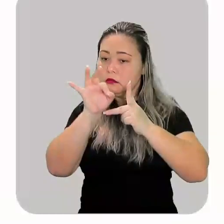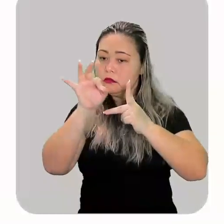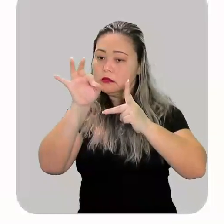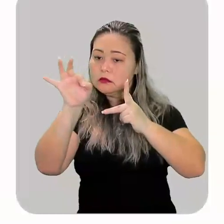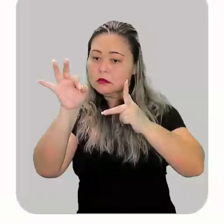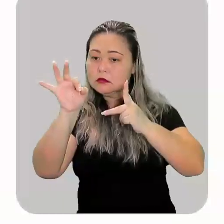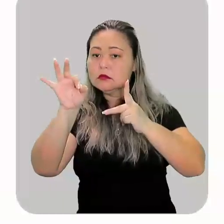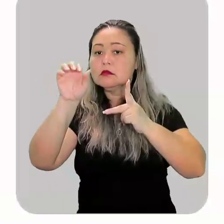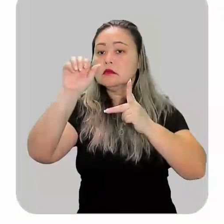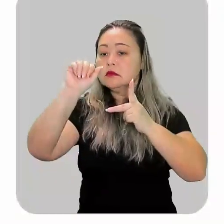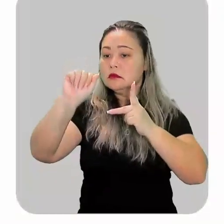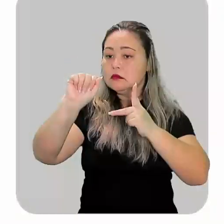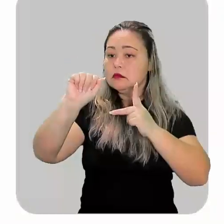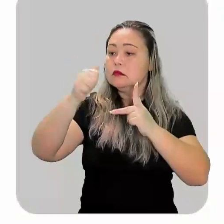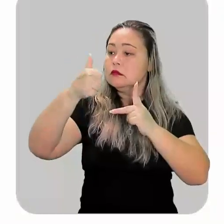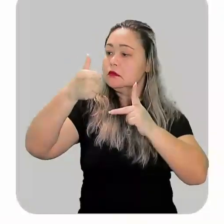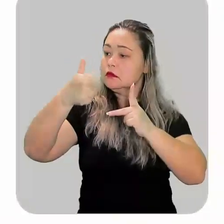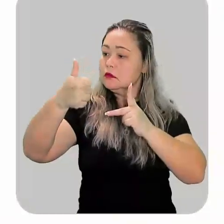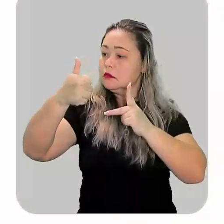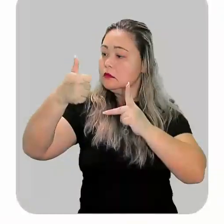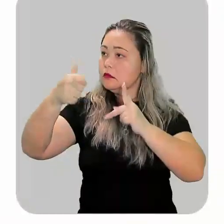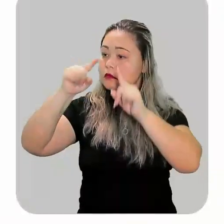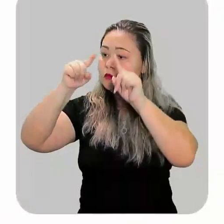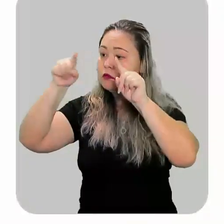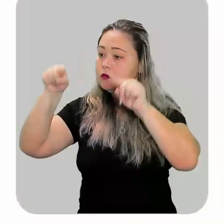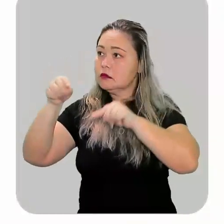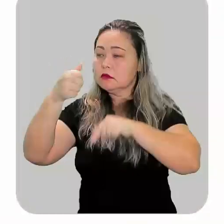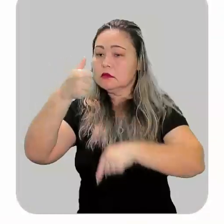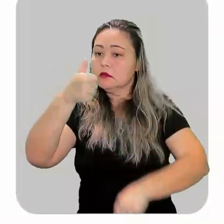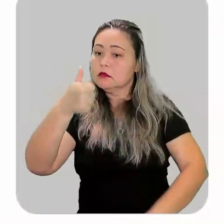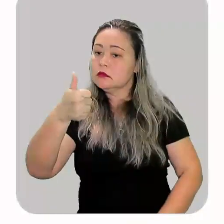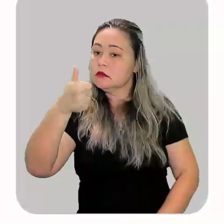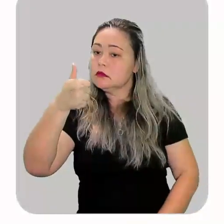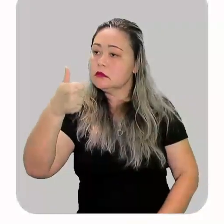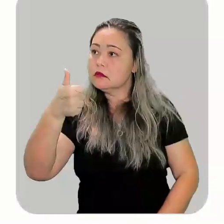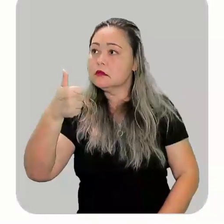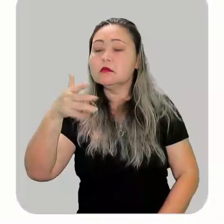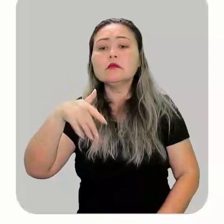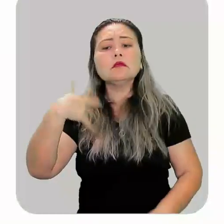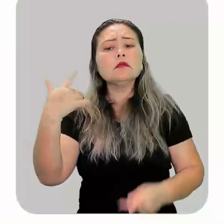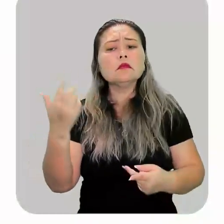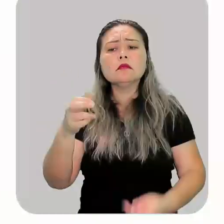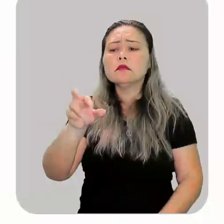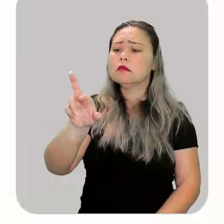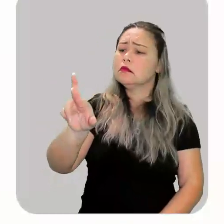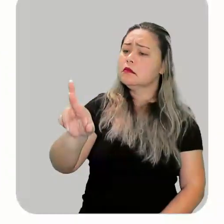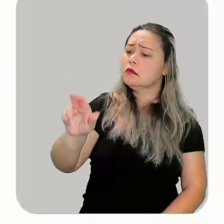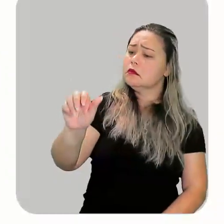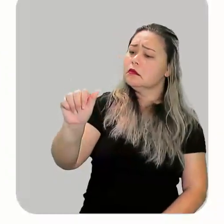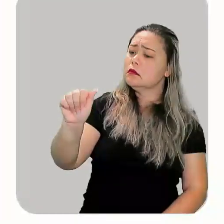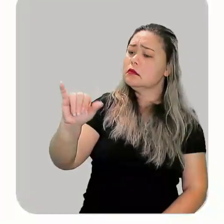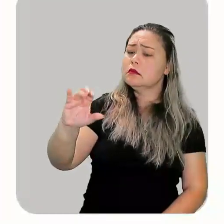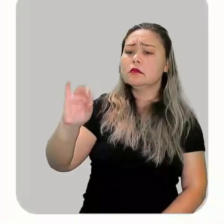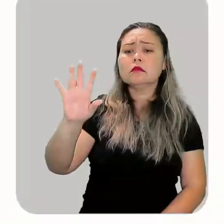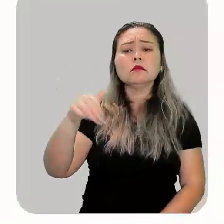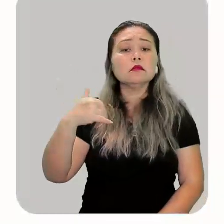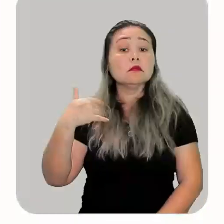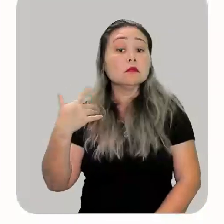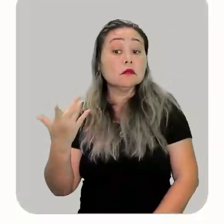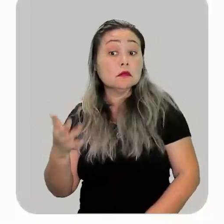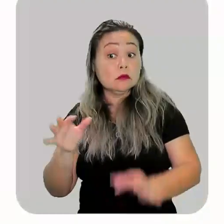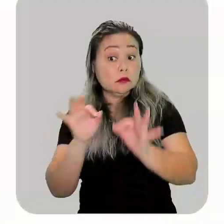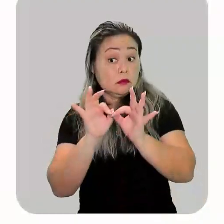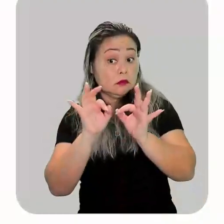A, 1 e 1. Mas cadê o raio? Então, não deu raio, né? Mas o raio é o que mesmo? É